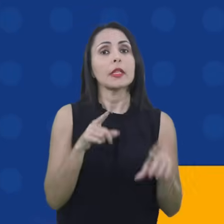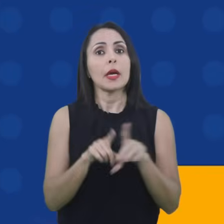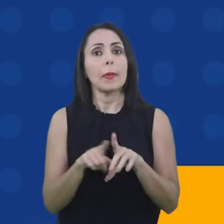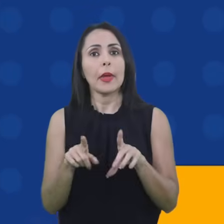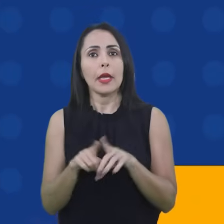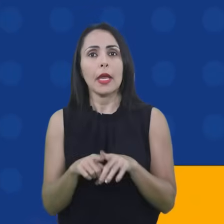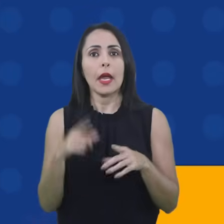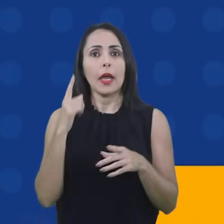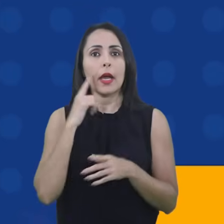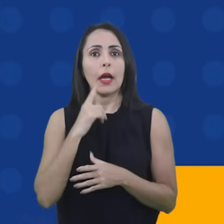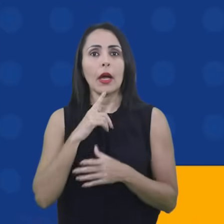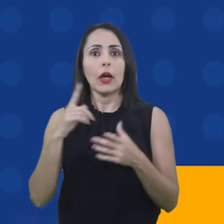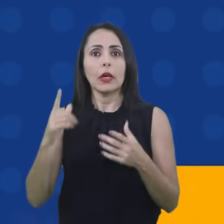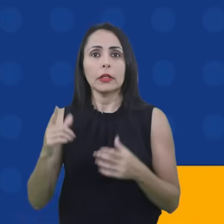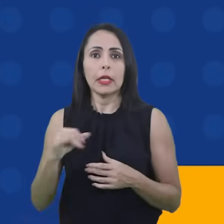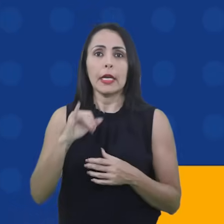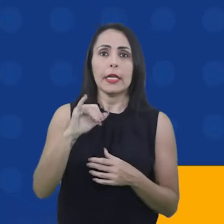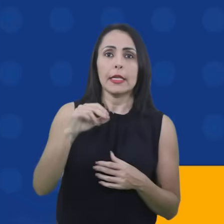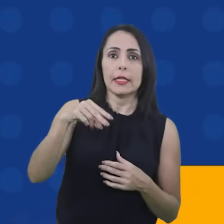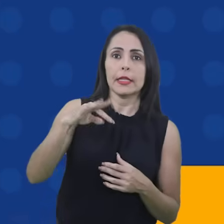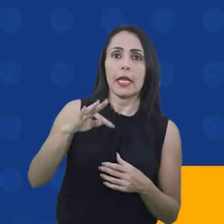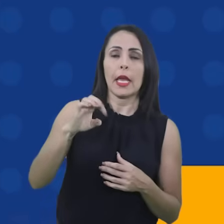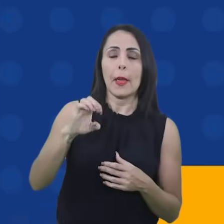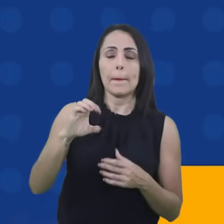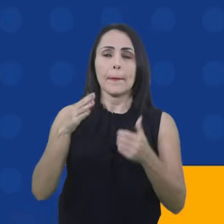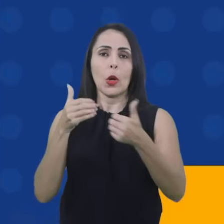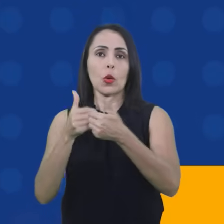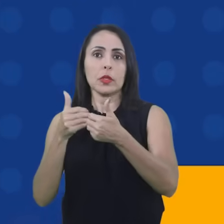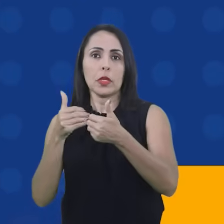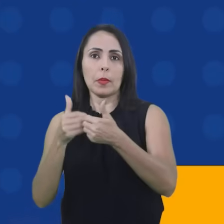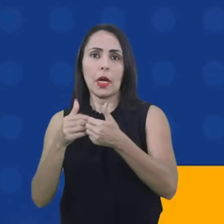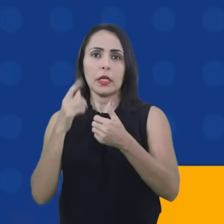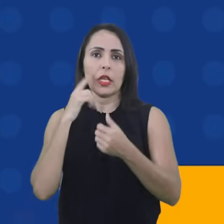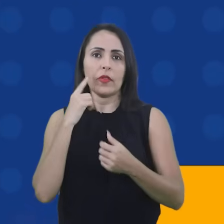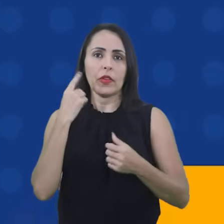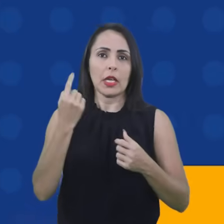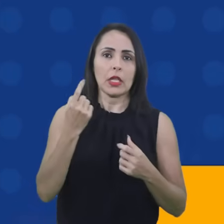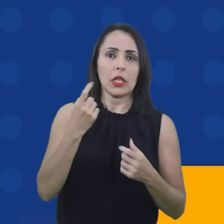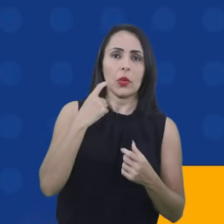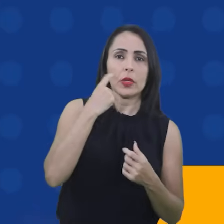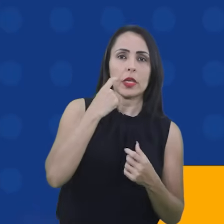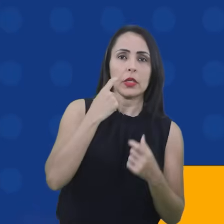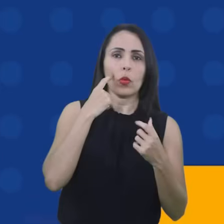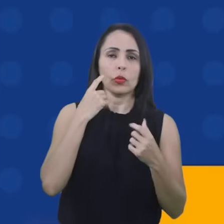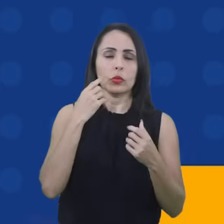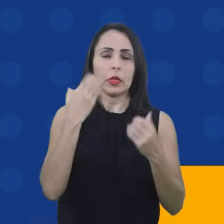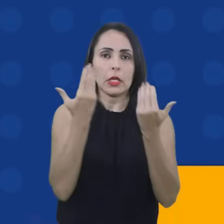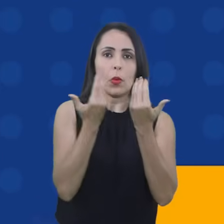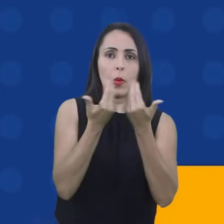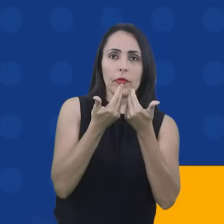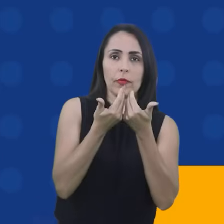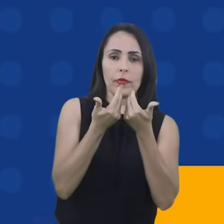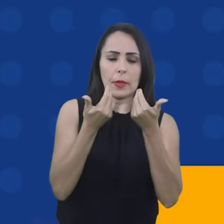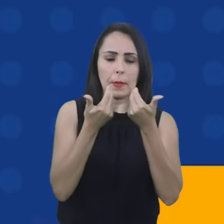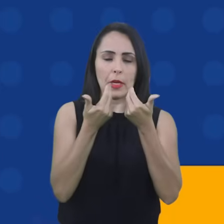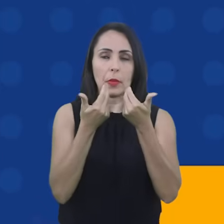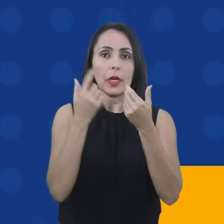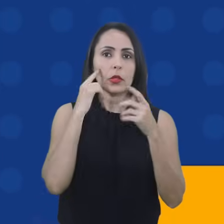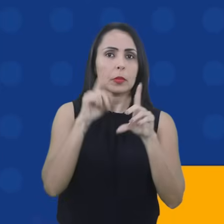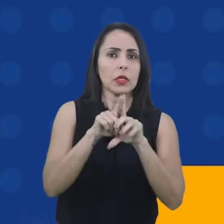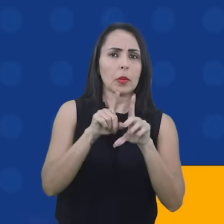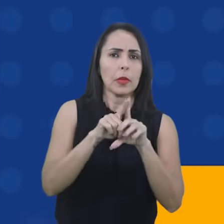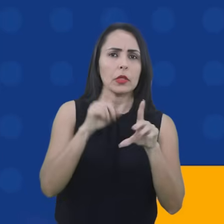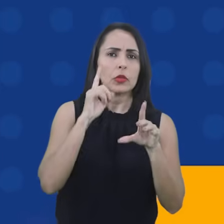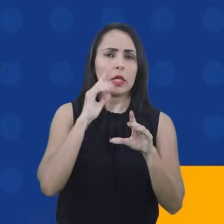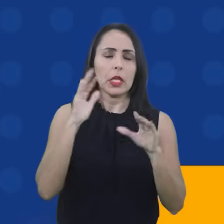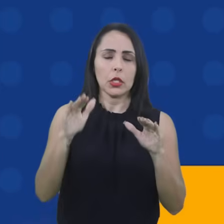chamadas faces interproximais, né, que ficam ali entre um dente e outro. A face livre, que vai estar em